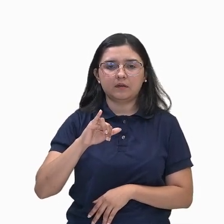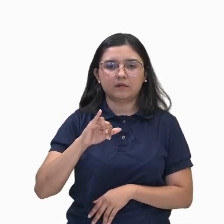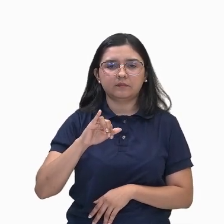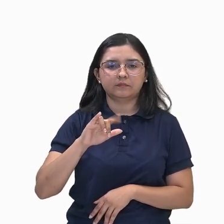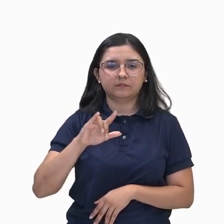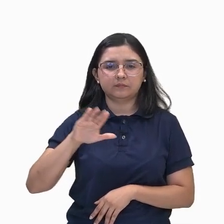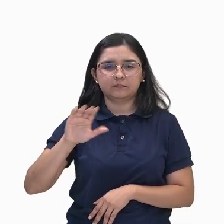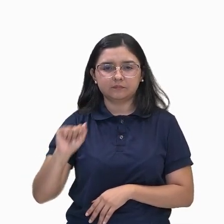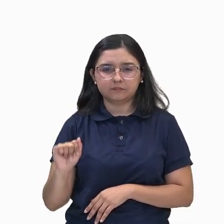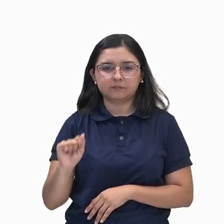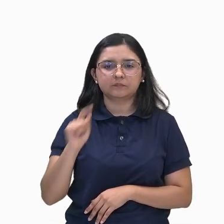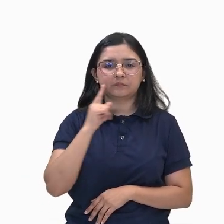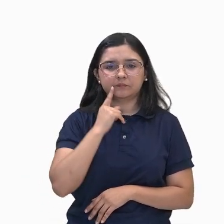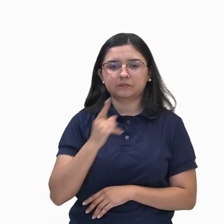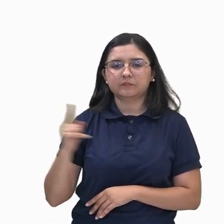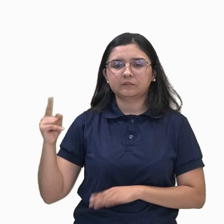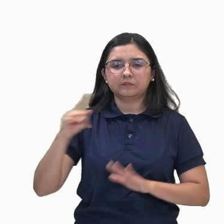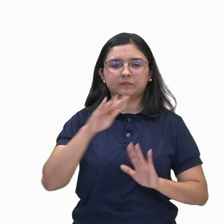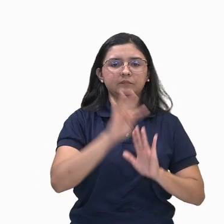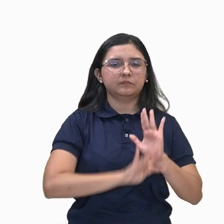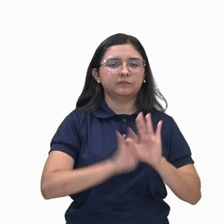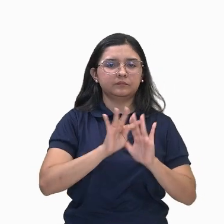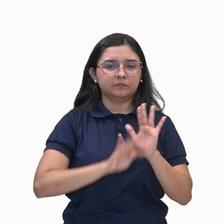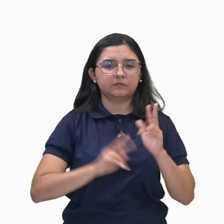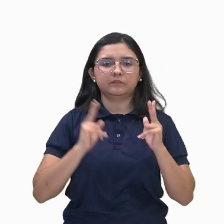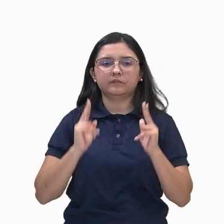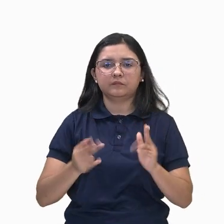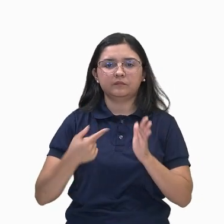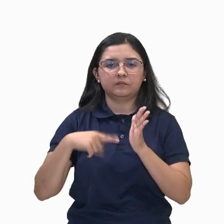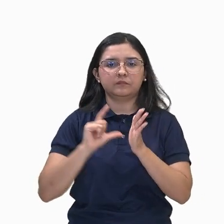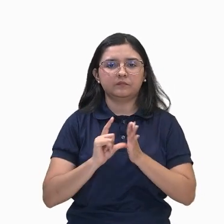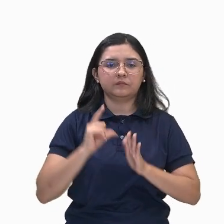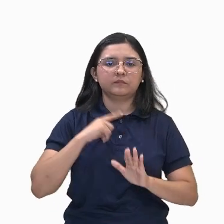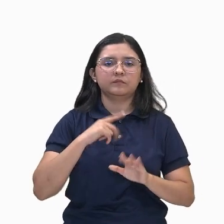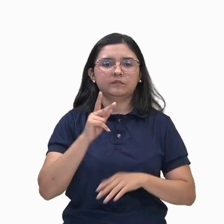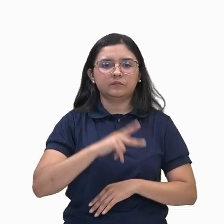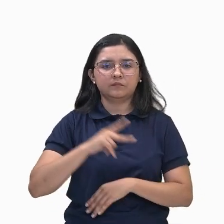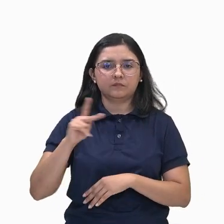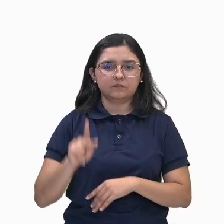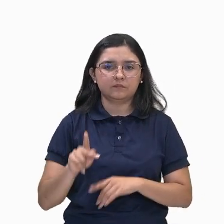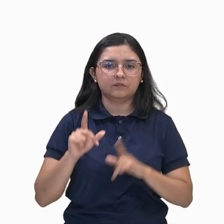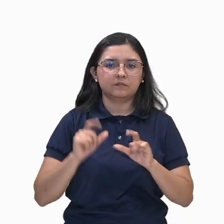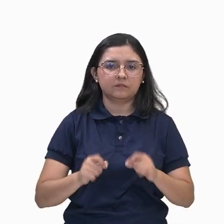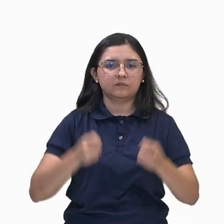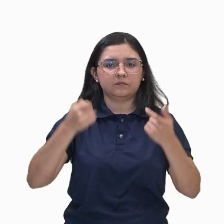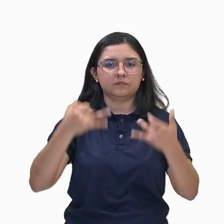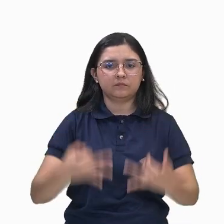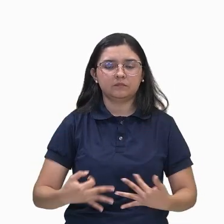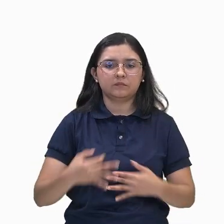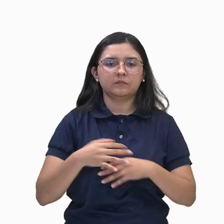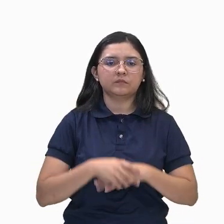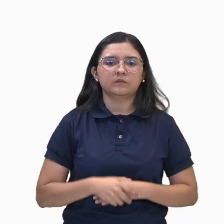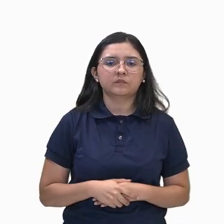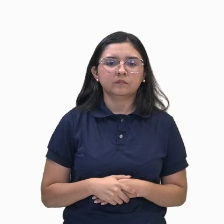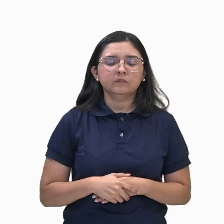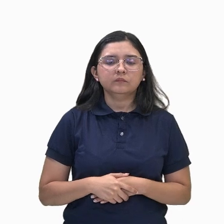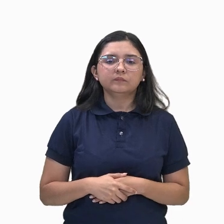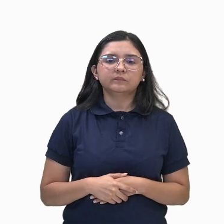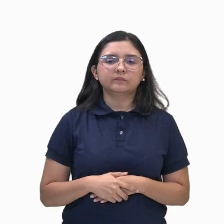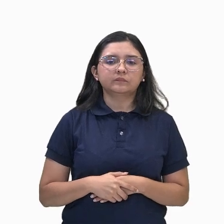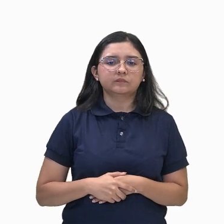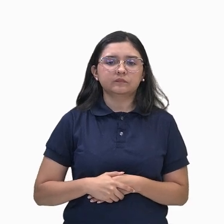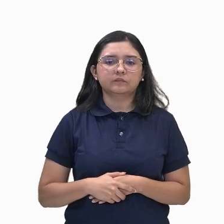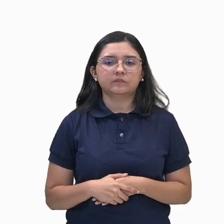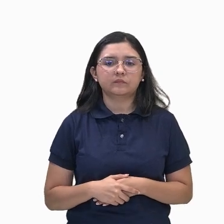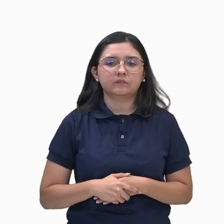que viva de guardar alheio gado, de tosco trato, de expressões grosseiro, dos frios gelos e dos sóis